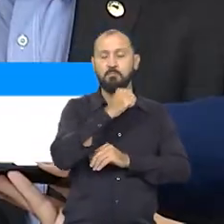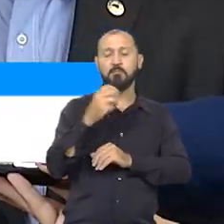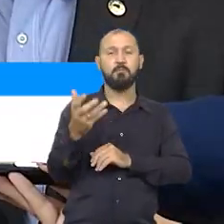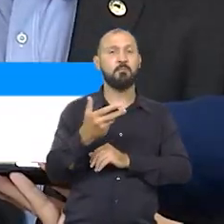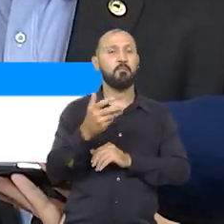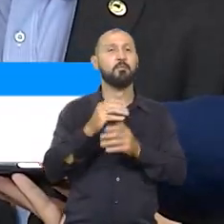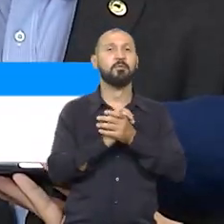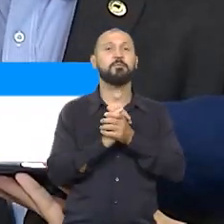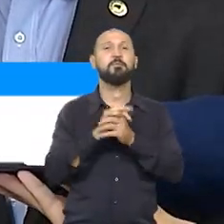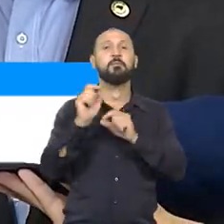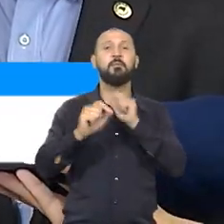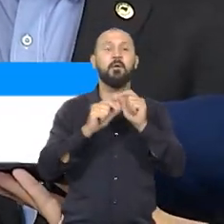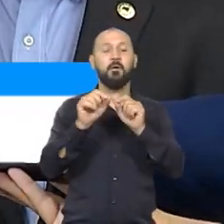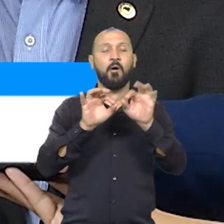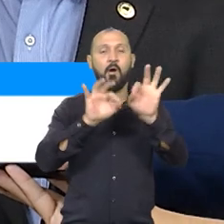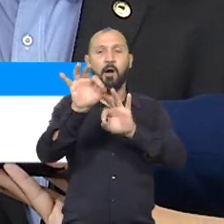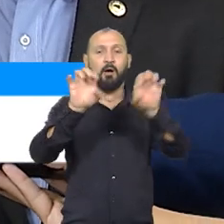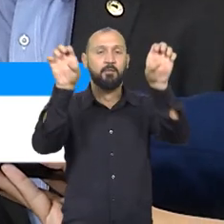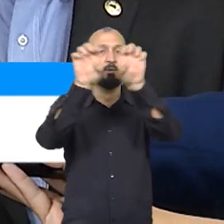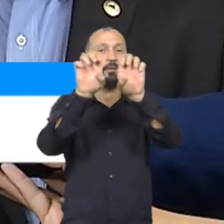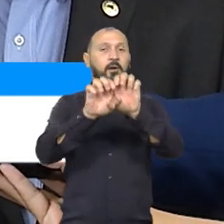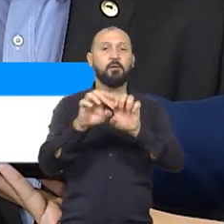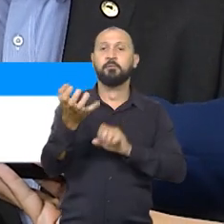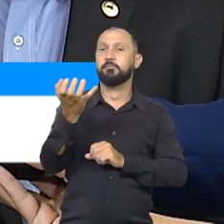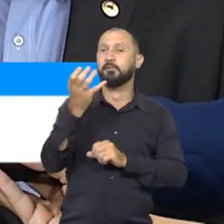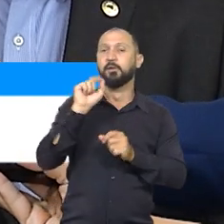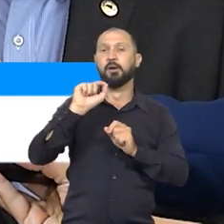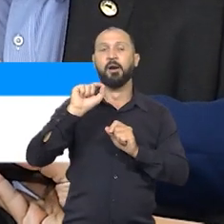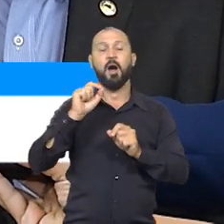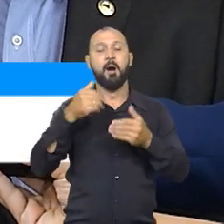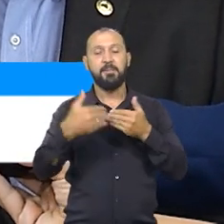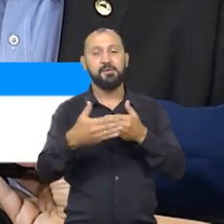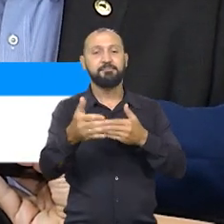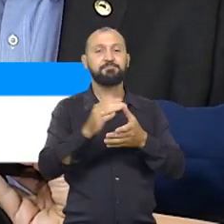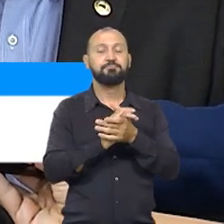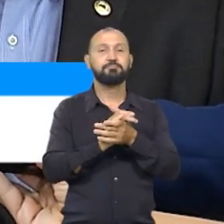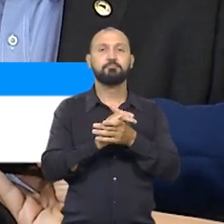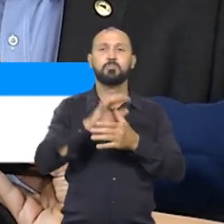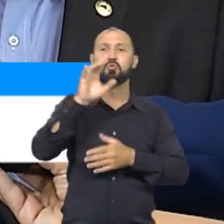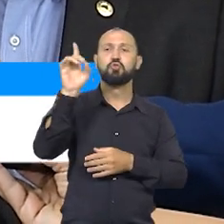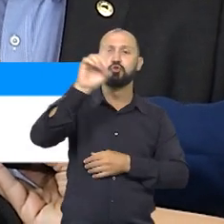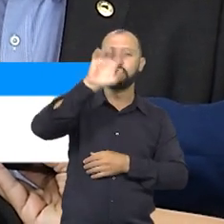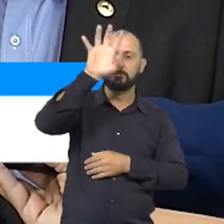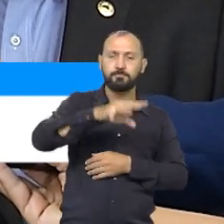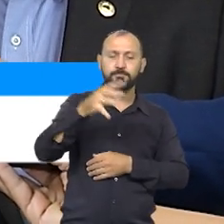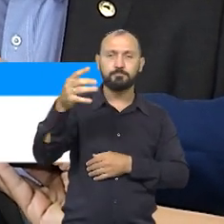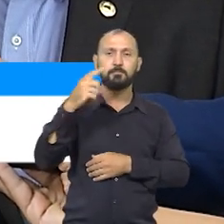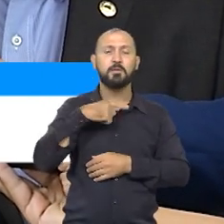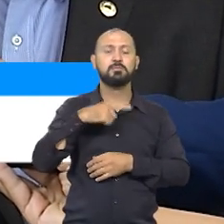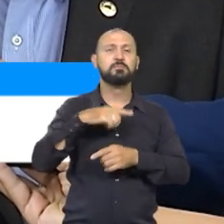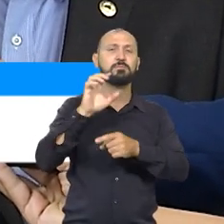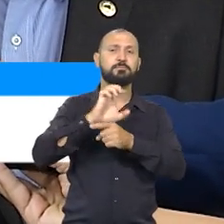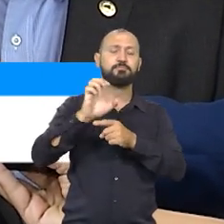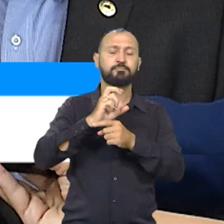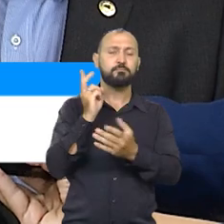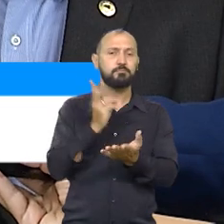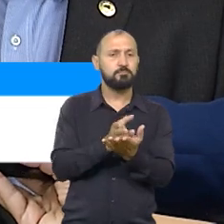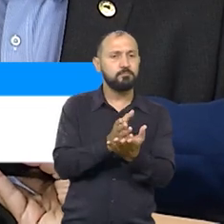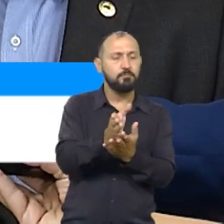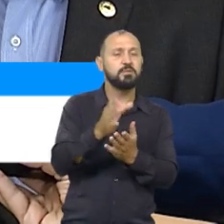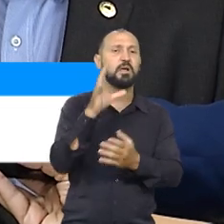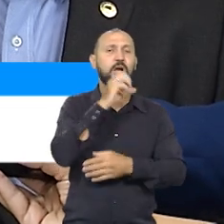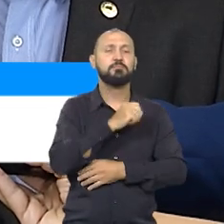possível com a reestruturação que a gente prevê para programa para o funcionamento do Estado sempre naquela linha